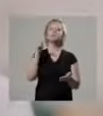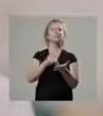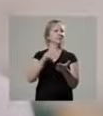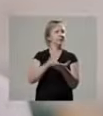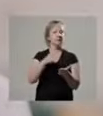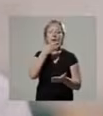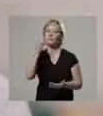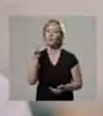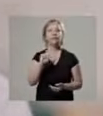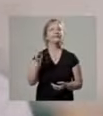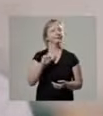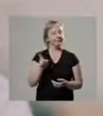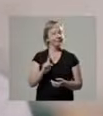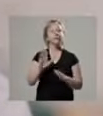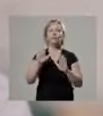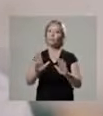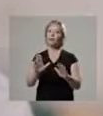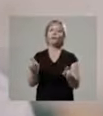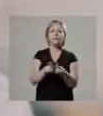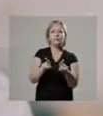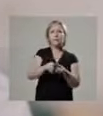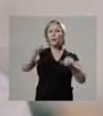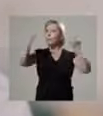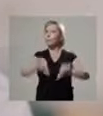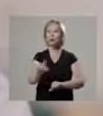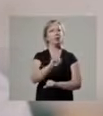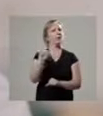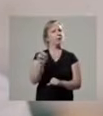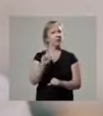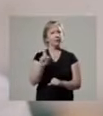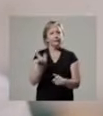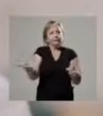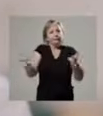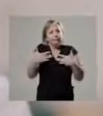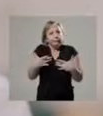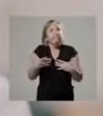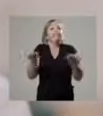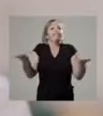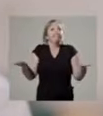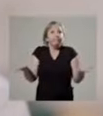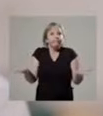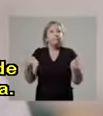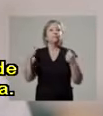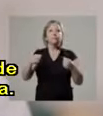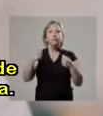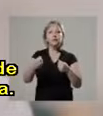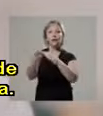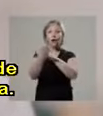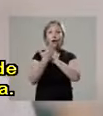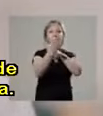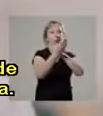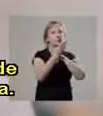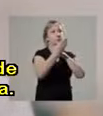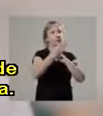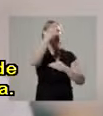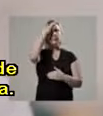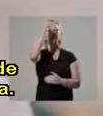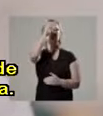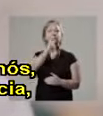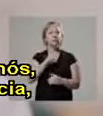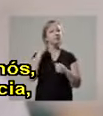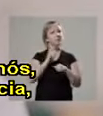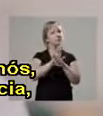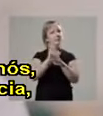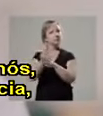ter deficiência de fato não é a melhor coisa do mundo, mas também não é a pior, desde que a gente tenha aí algumas situações que facilitem a vida de quem